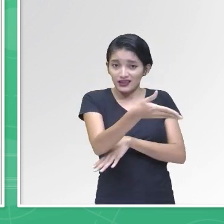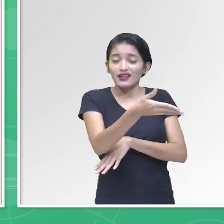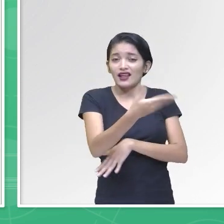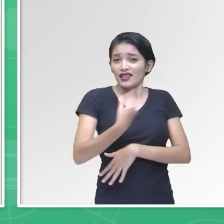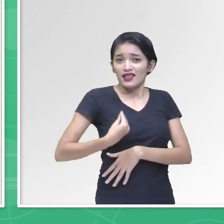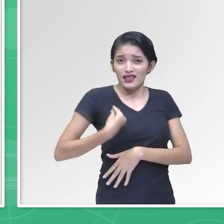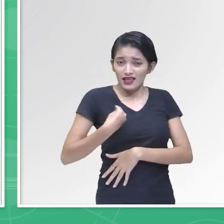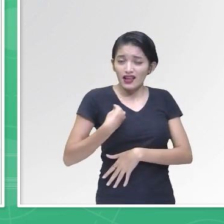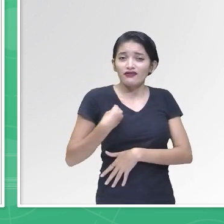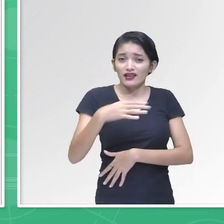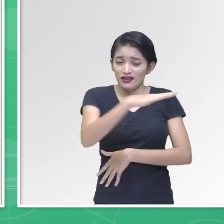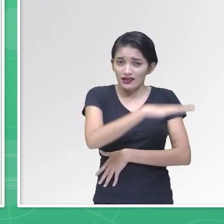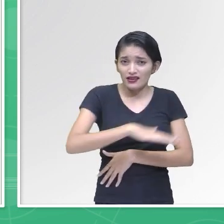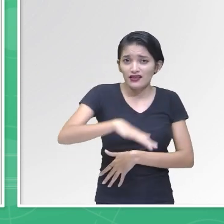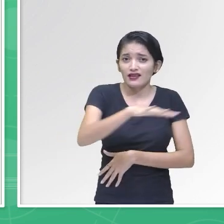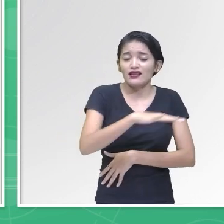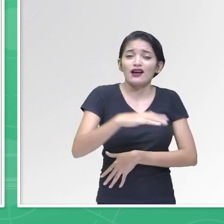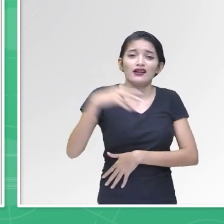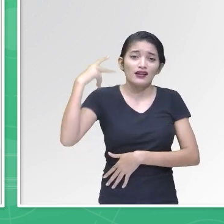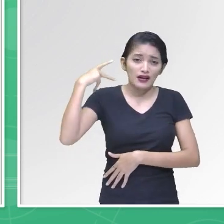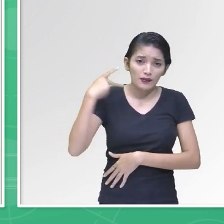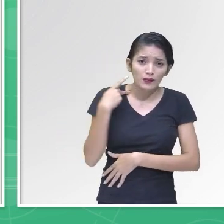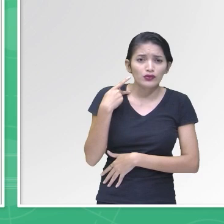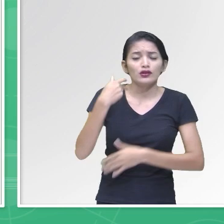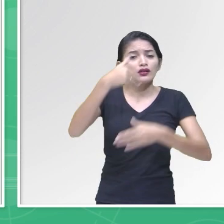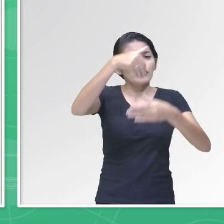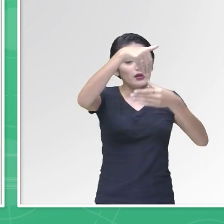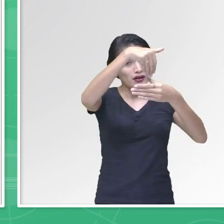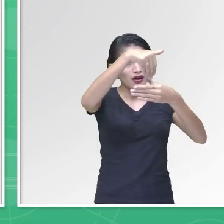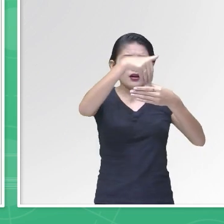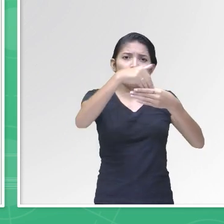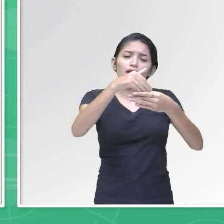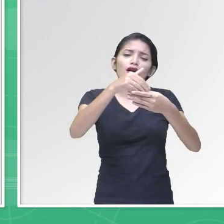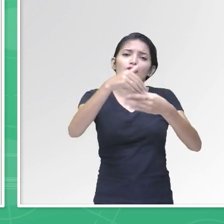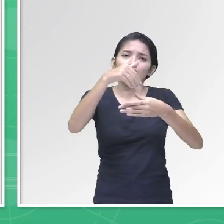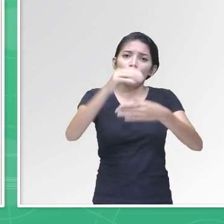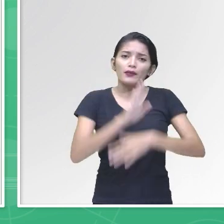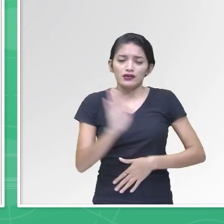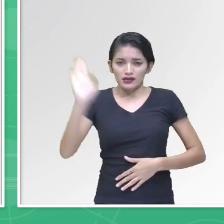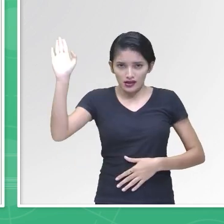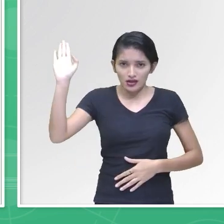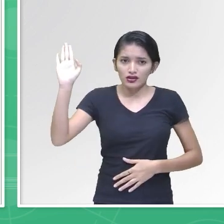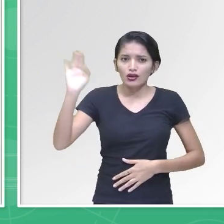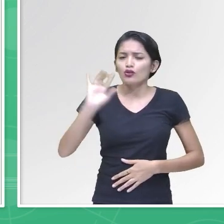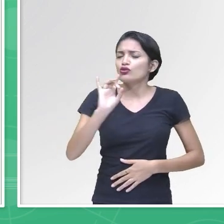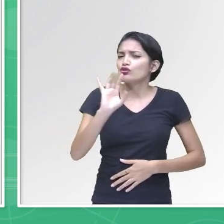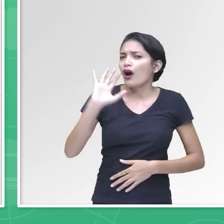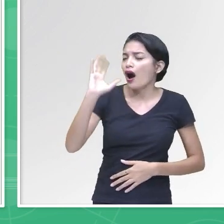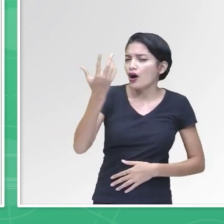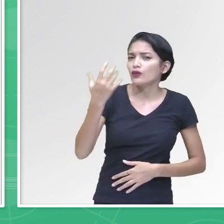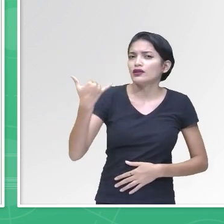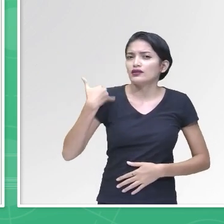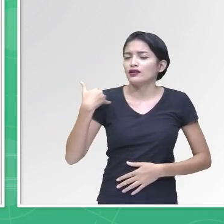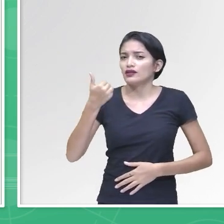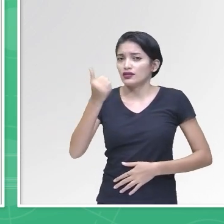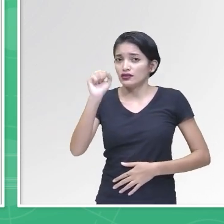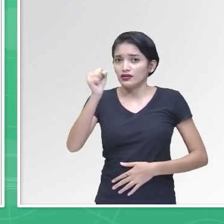vida política para ser votado ocorre somente a partir dos 18